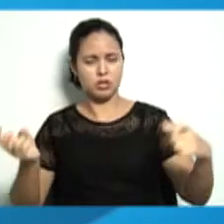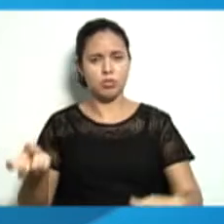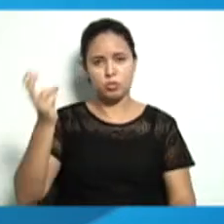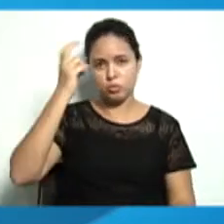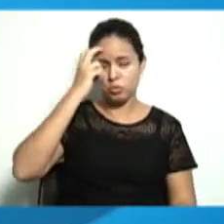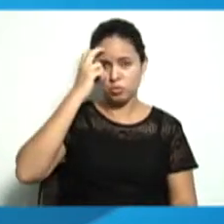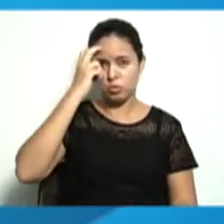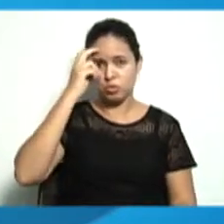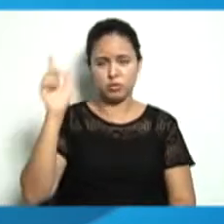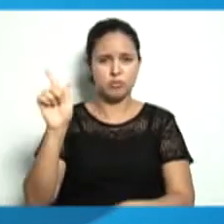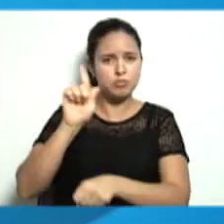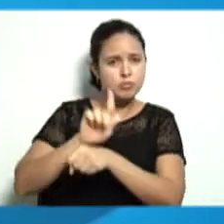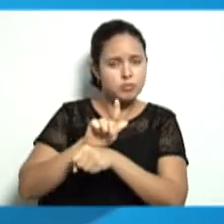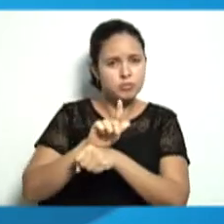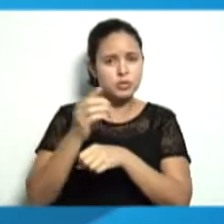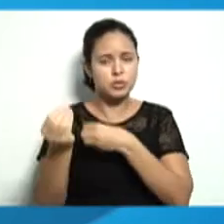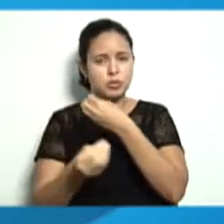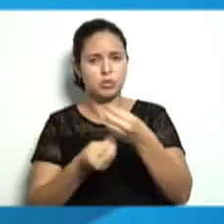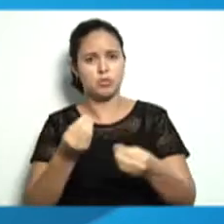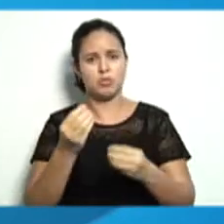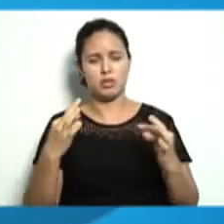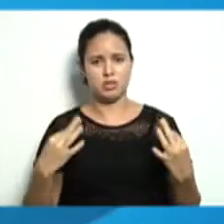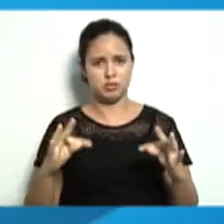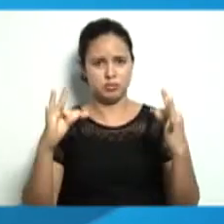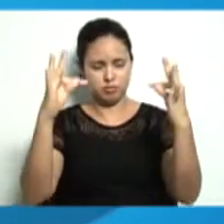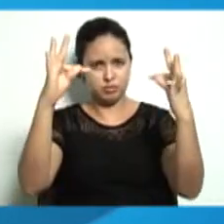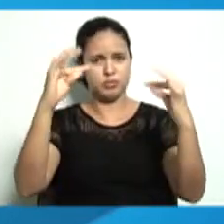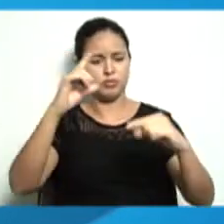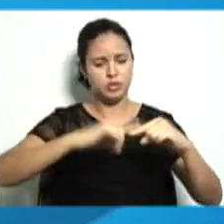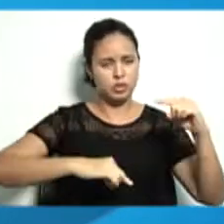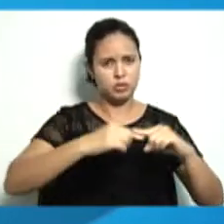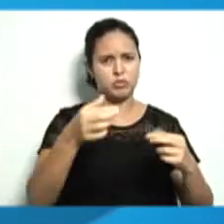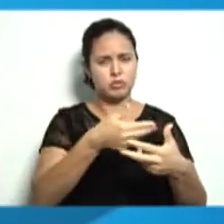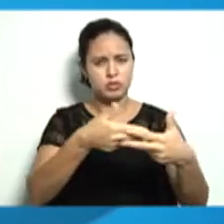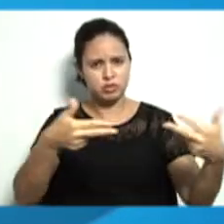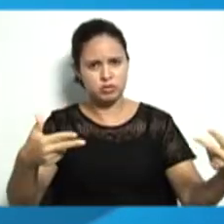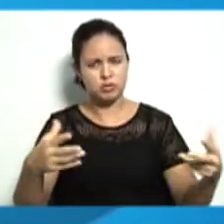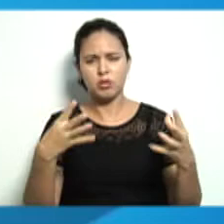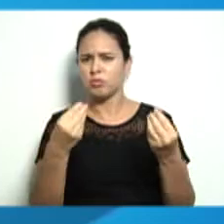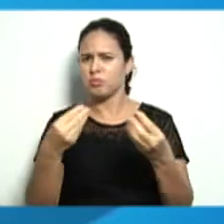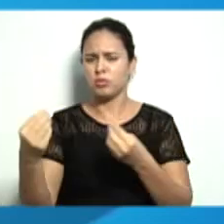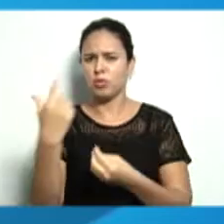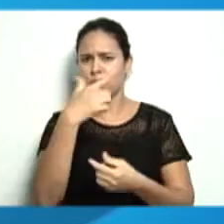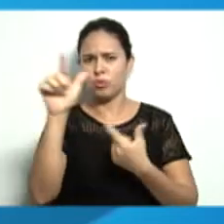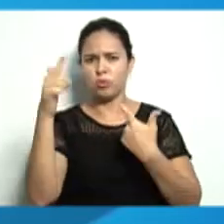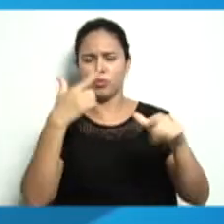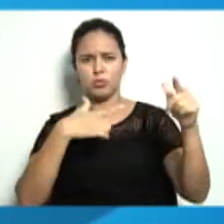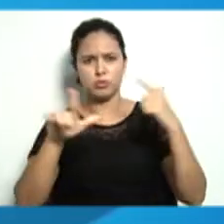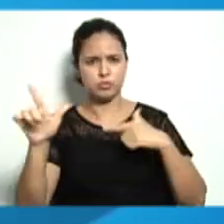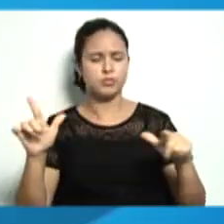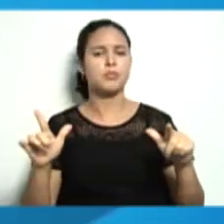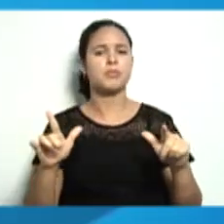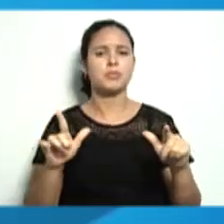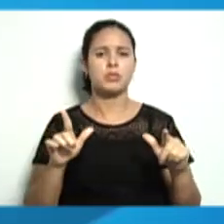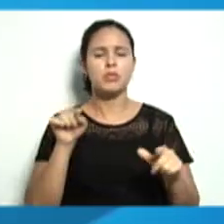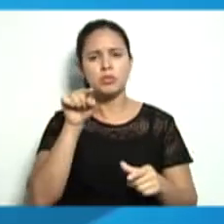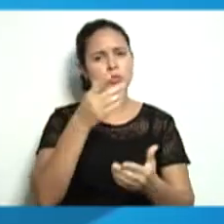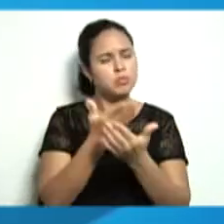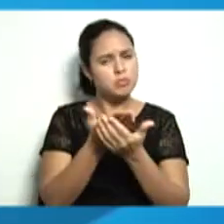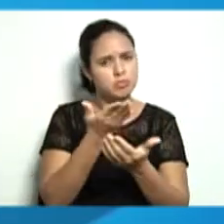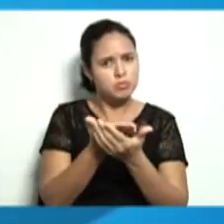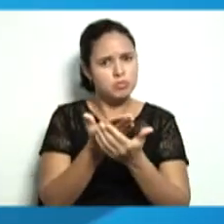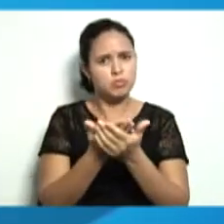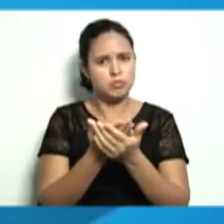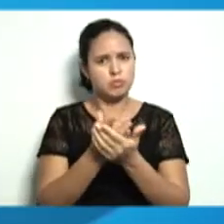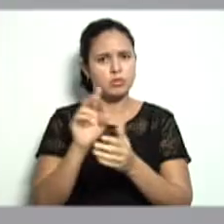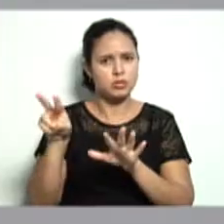estratégia empresarial, a tecnologia e os recursos empregados, entre muitos outros. Para você, boa aula e até